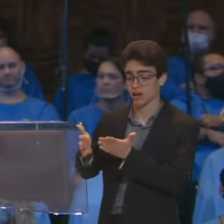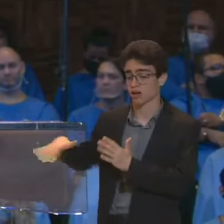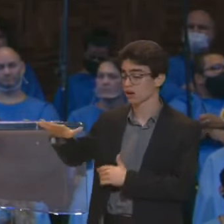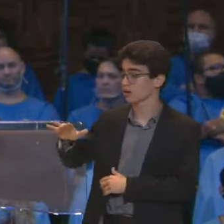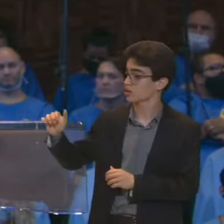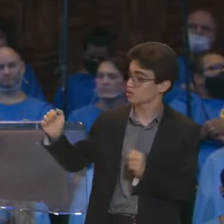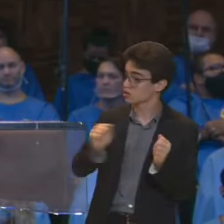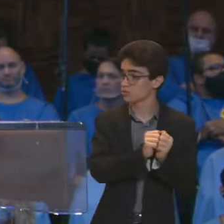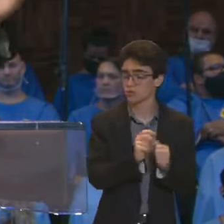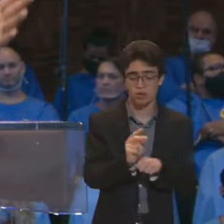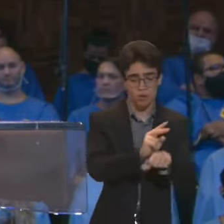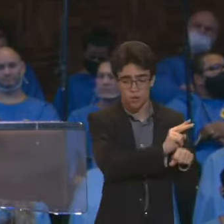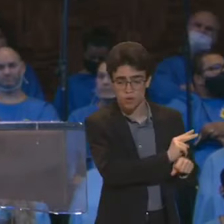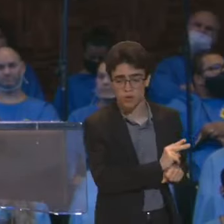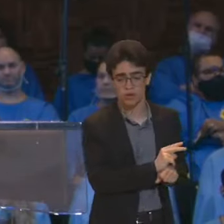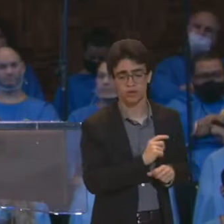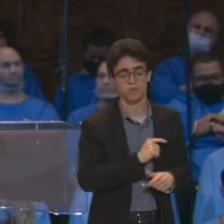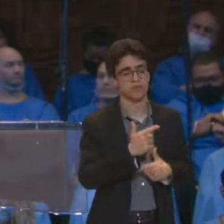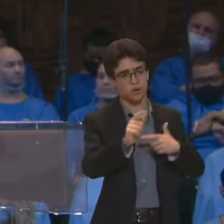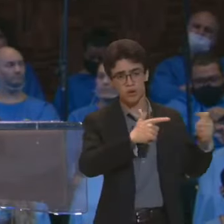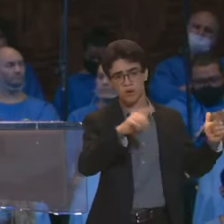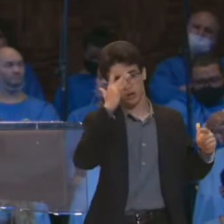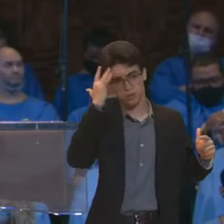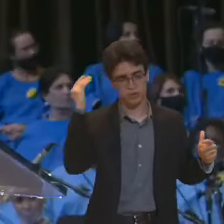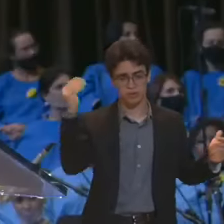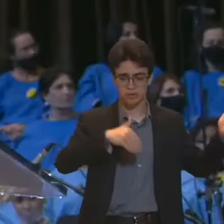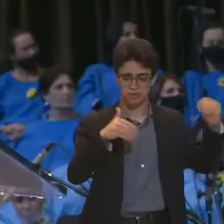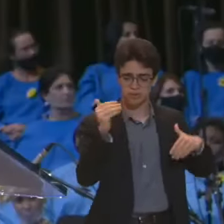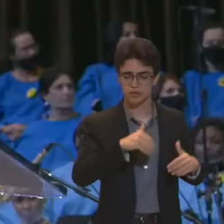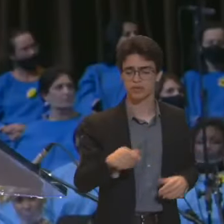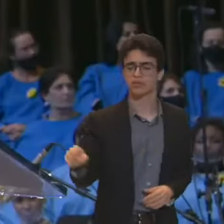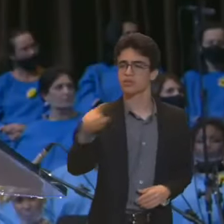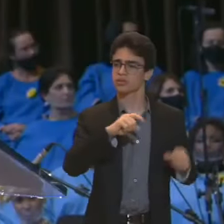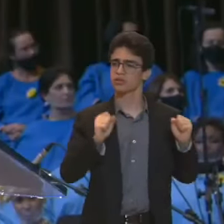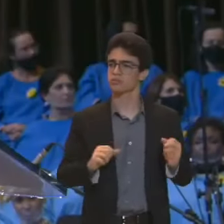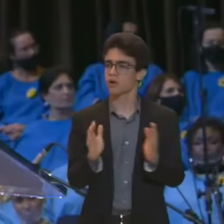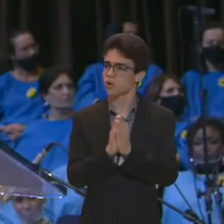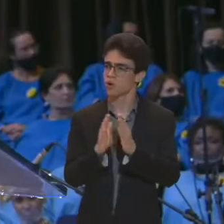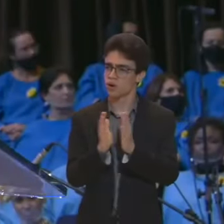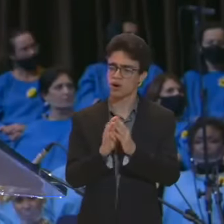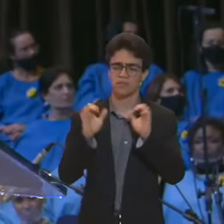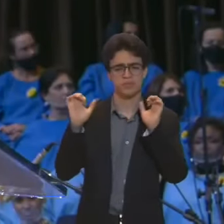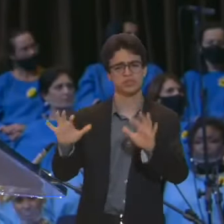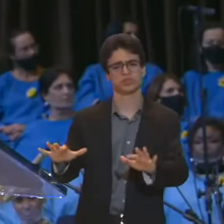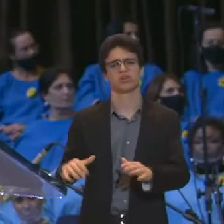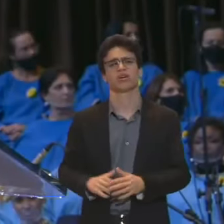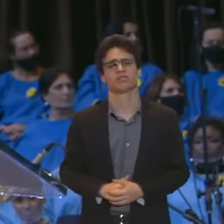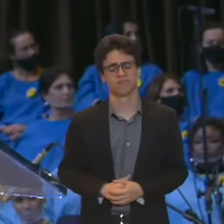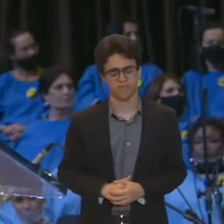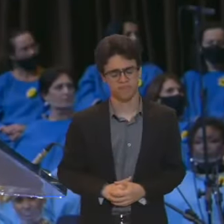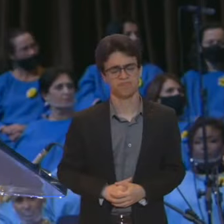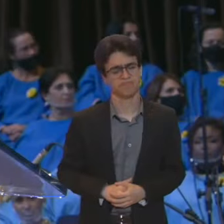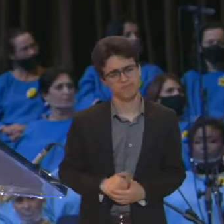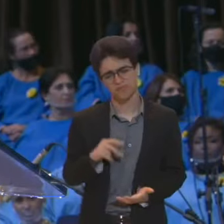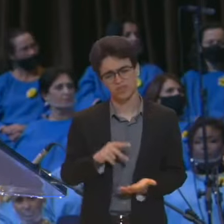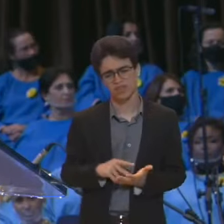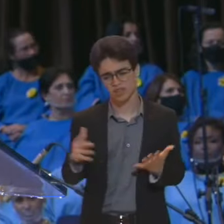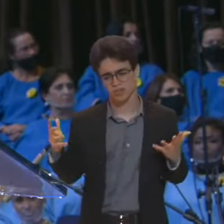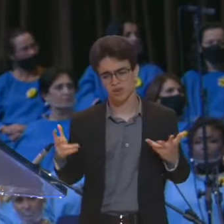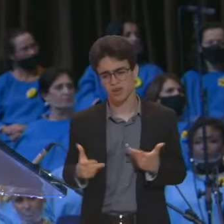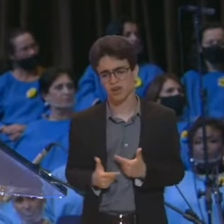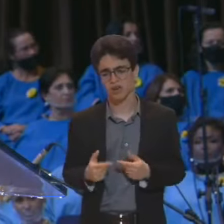que ali vai estar, e o restante dos outros que vêm. Então orem por isso. É uma coisa maravilhosa.